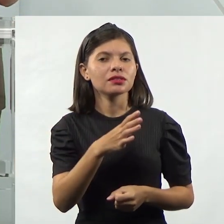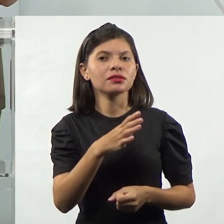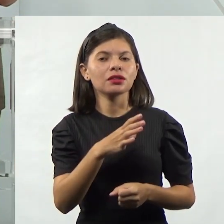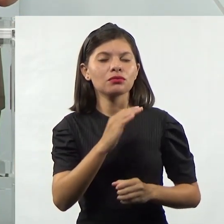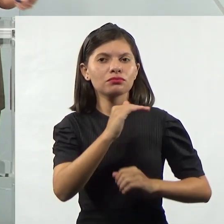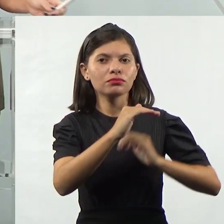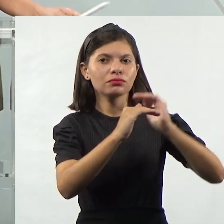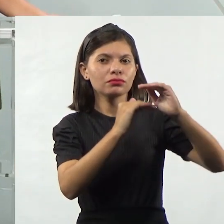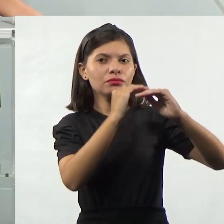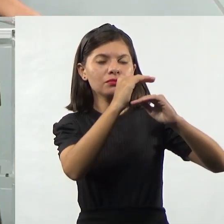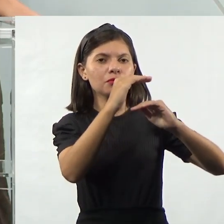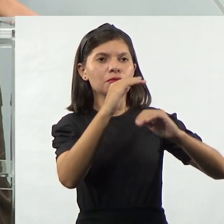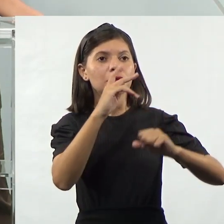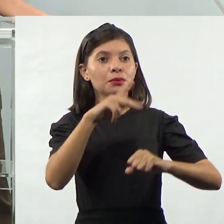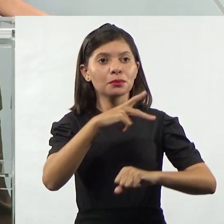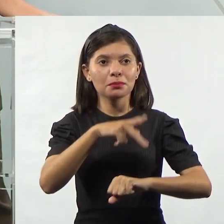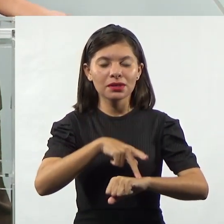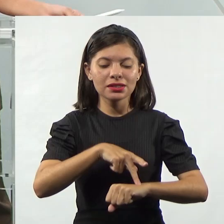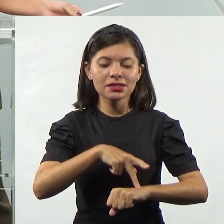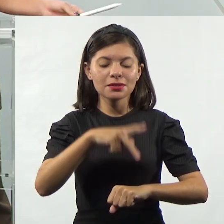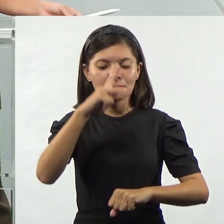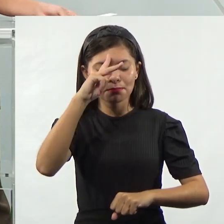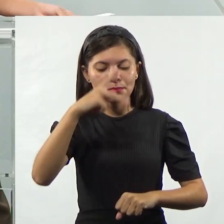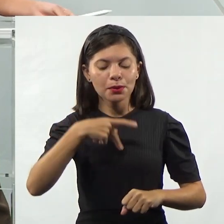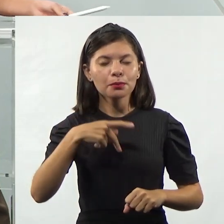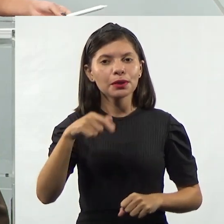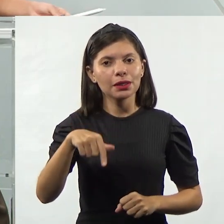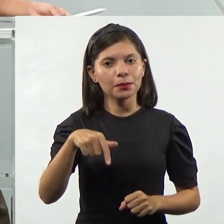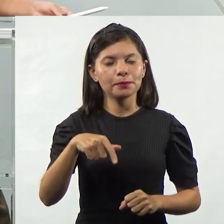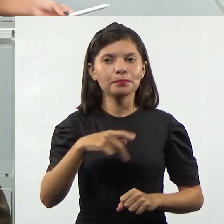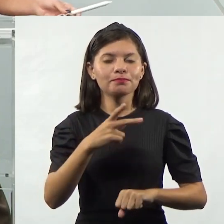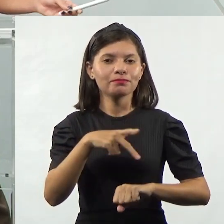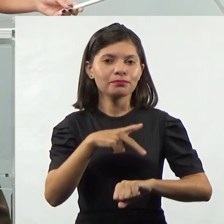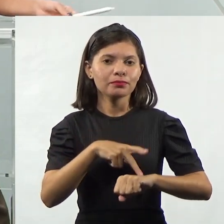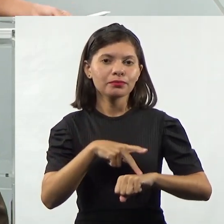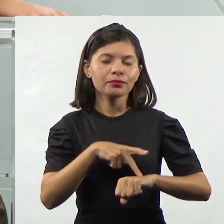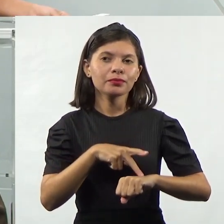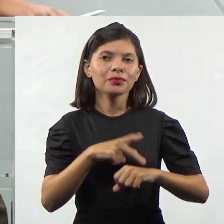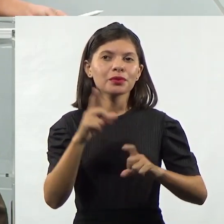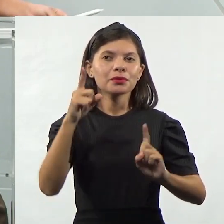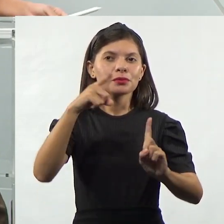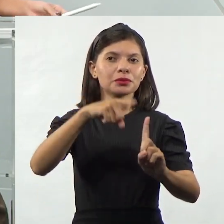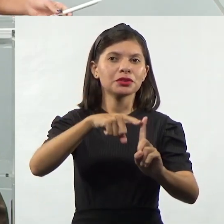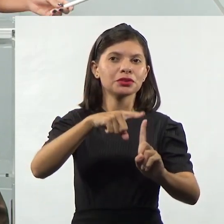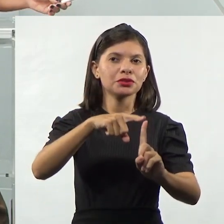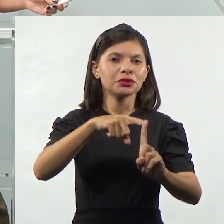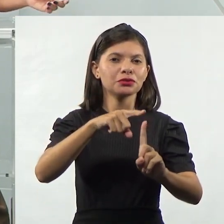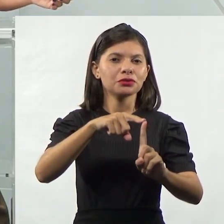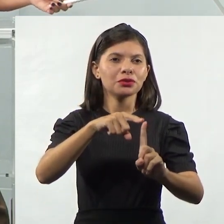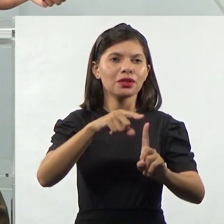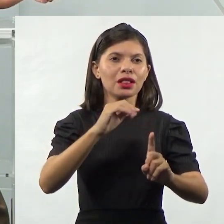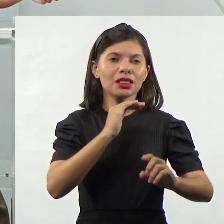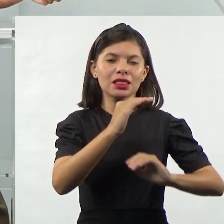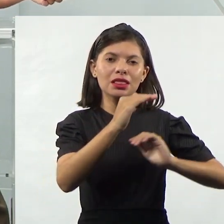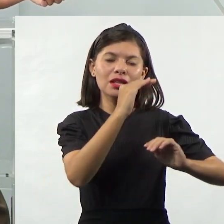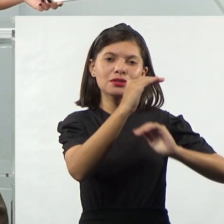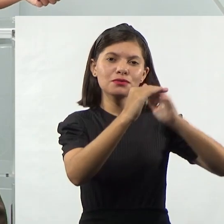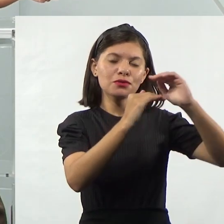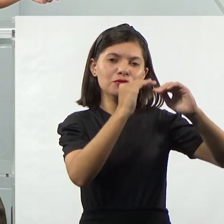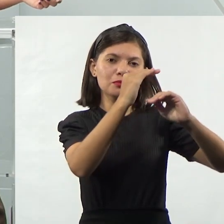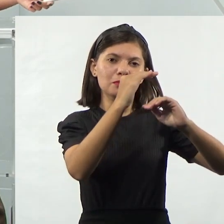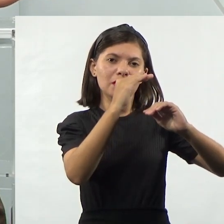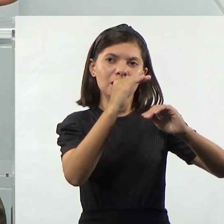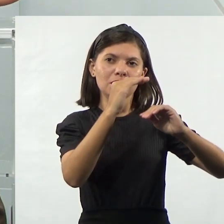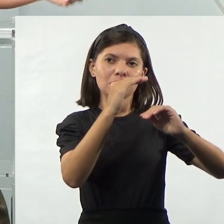Embora o principal objetivo da licitação não seja o